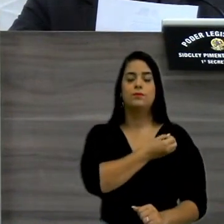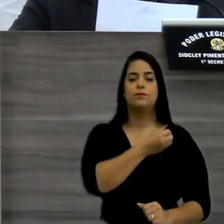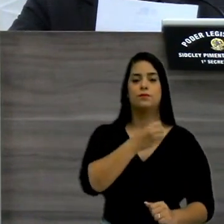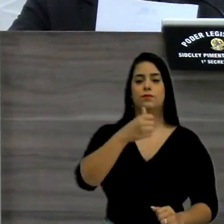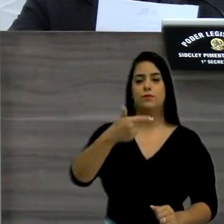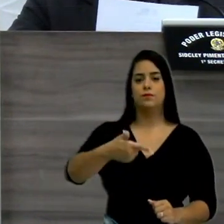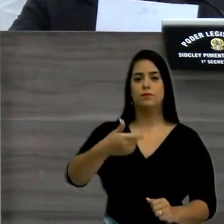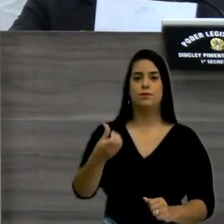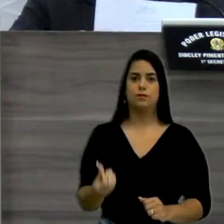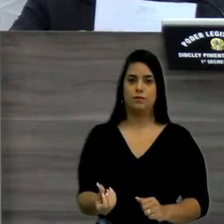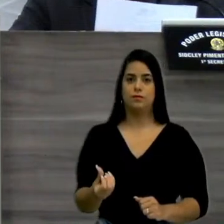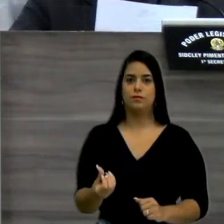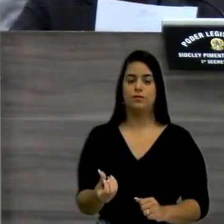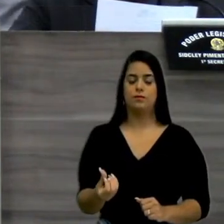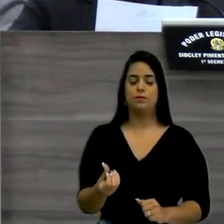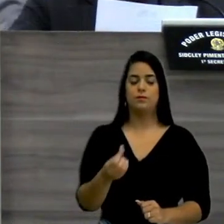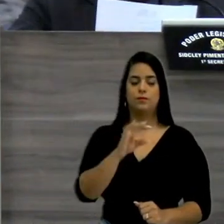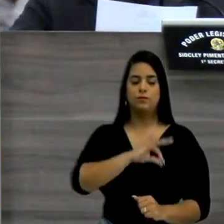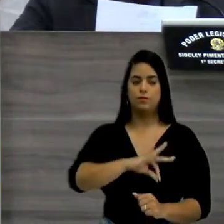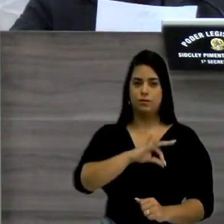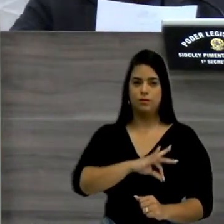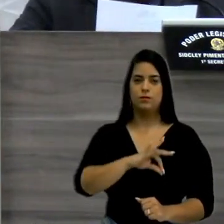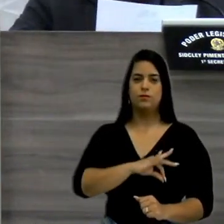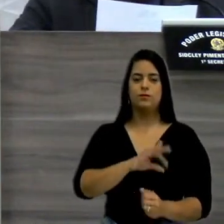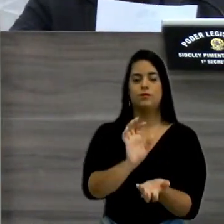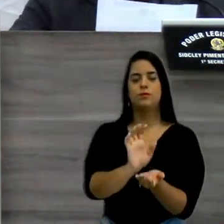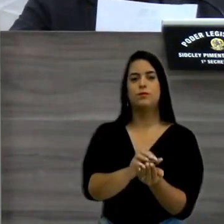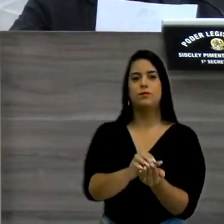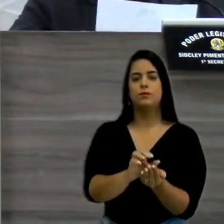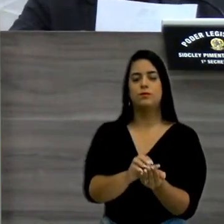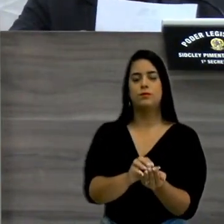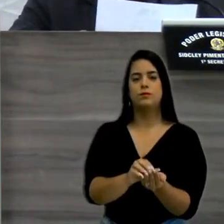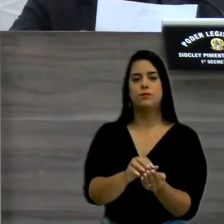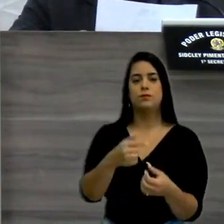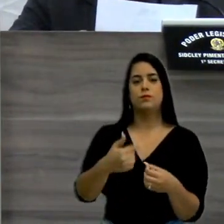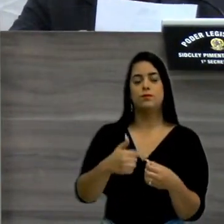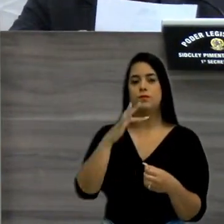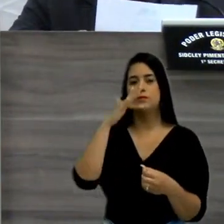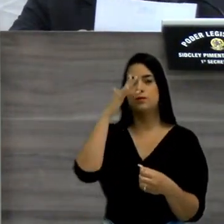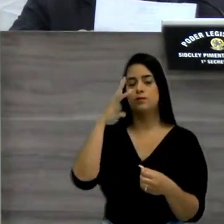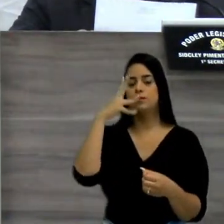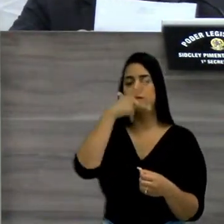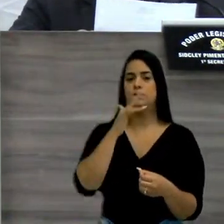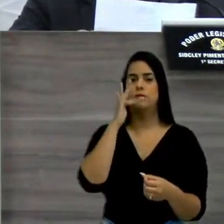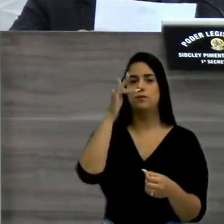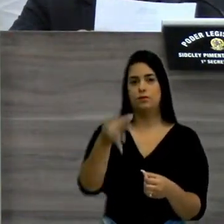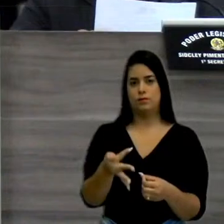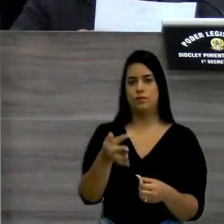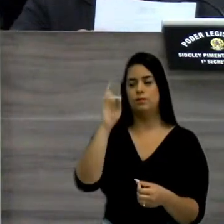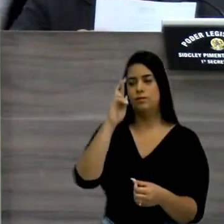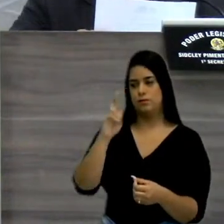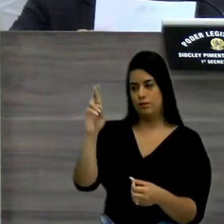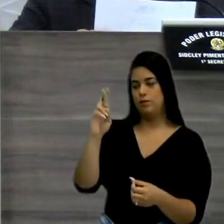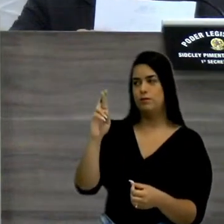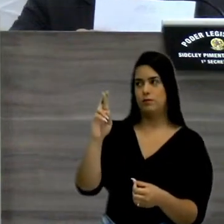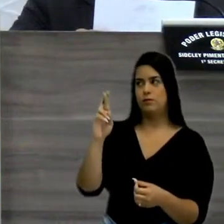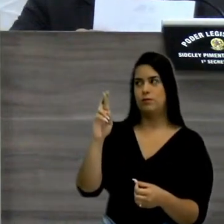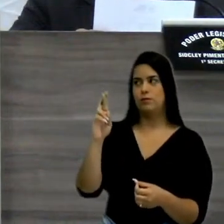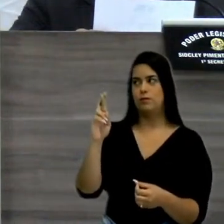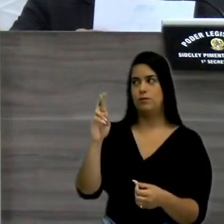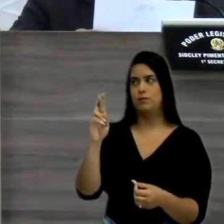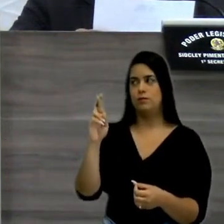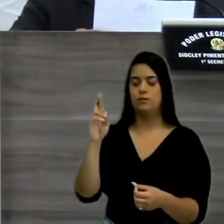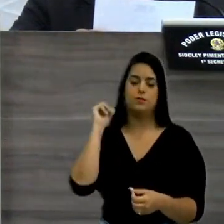PM de Pernambuco. Belo Jardim, 20 de março de 2024, ao senhor Avanildo Cavalcante, presidente da Câmara dos Vereadores de São Bento